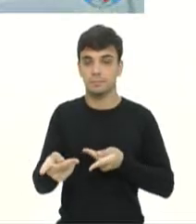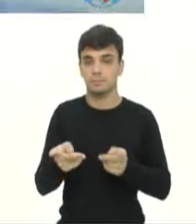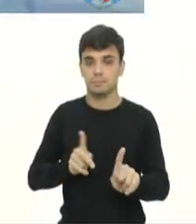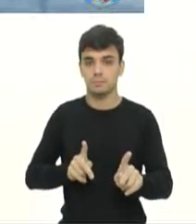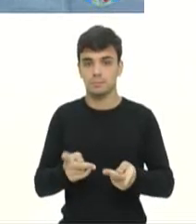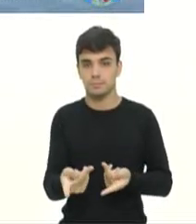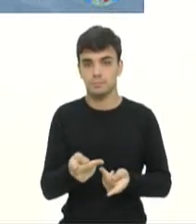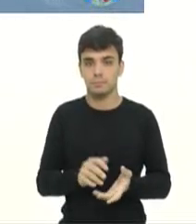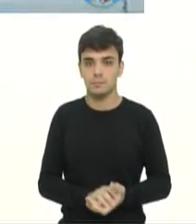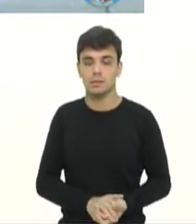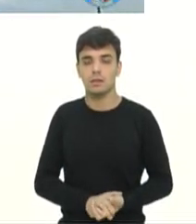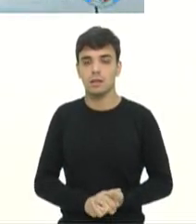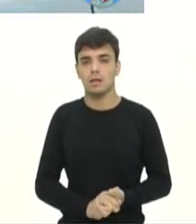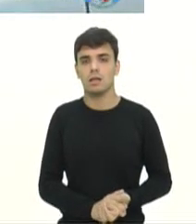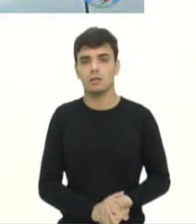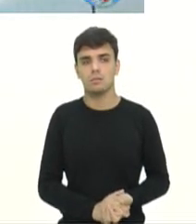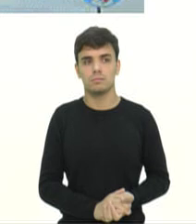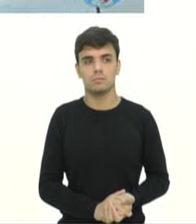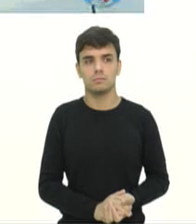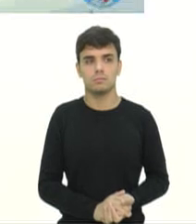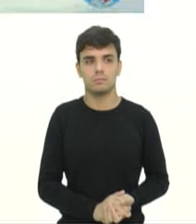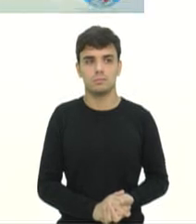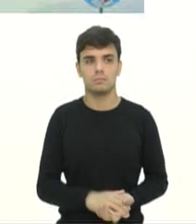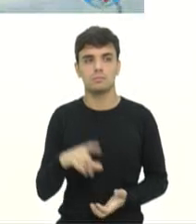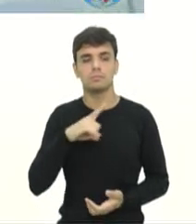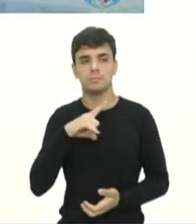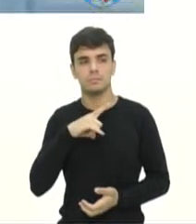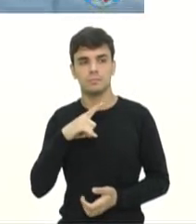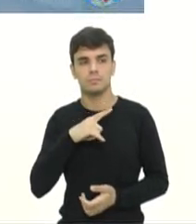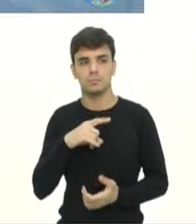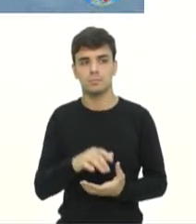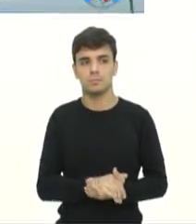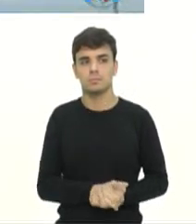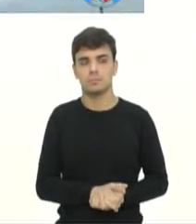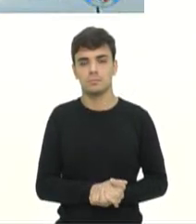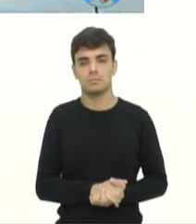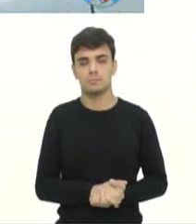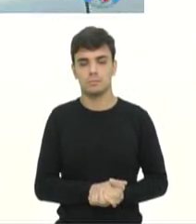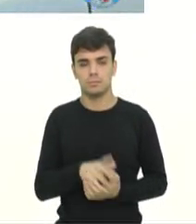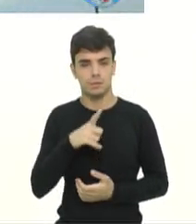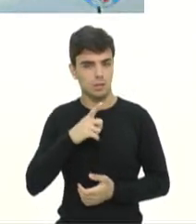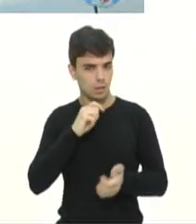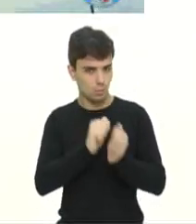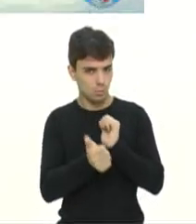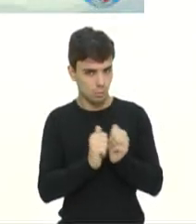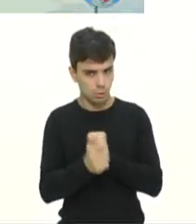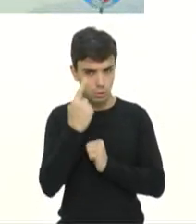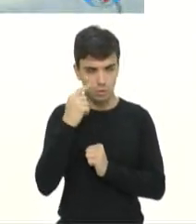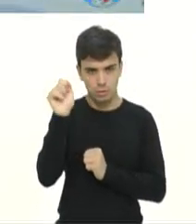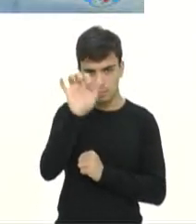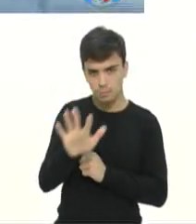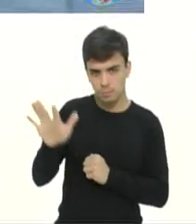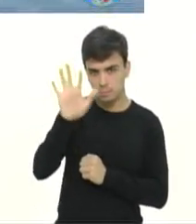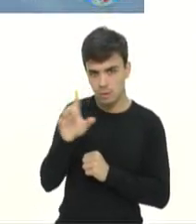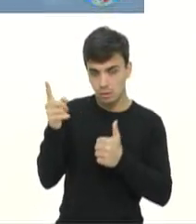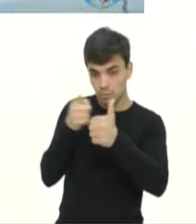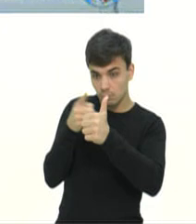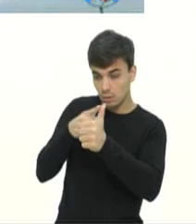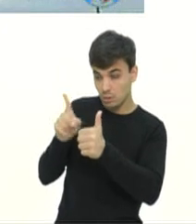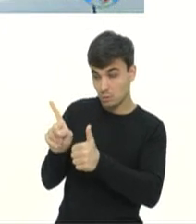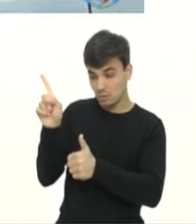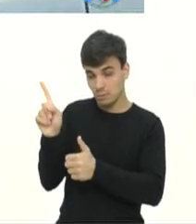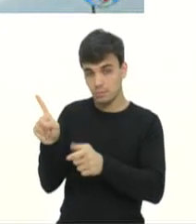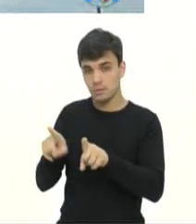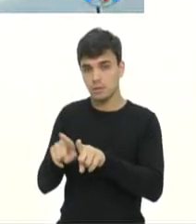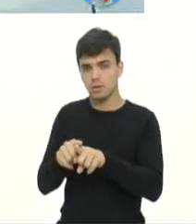nós podemos ver que está tendo nas animações a parte esportiva do Karatê. Ali na primeira animação temos alguns golpes